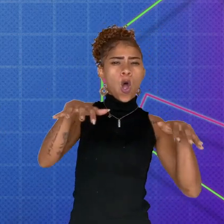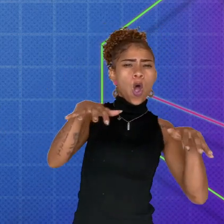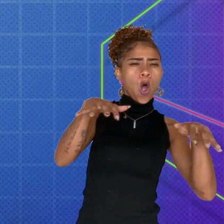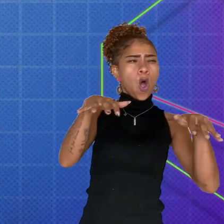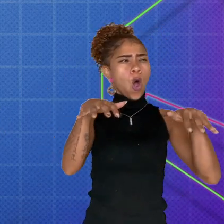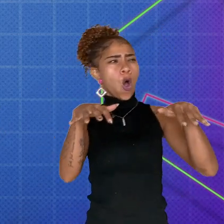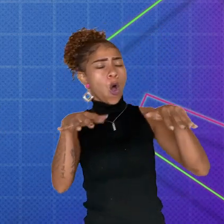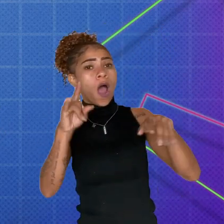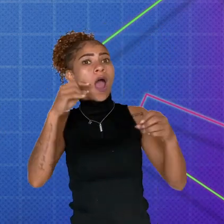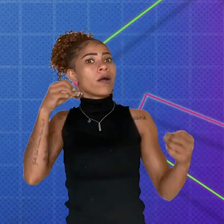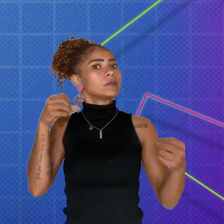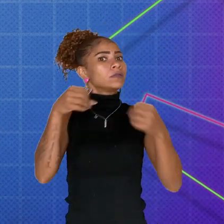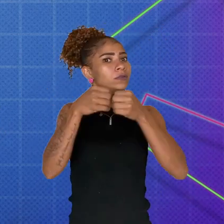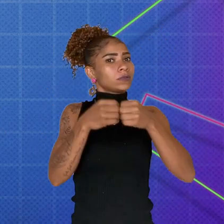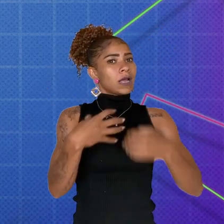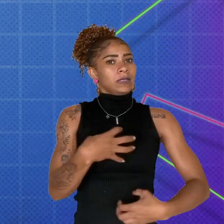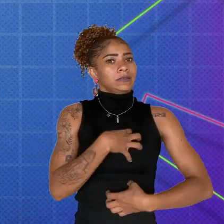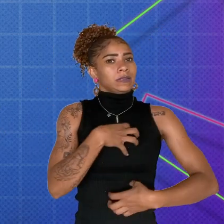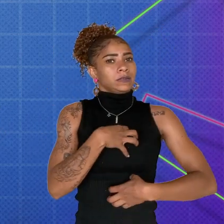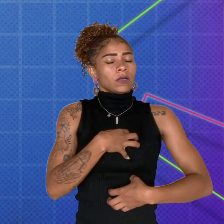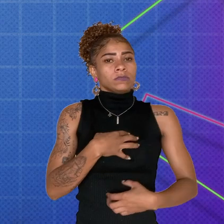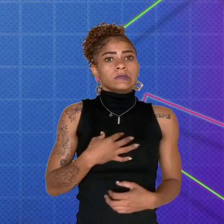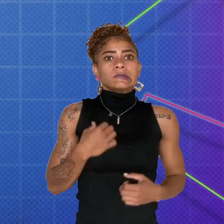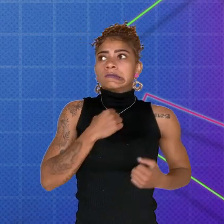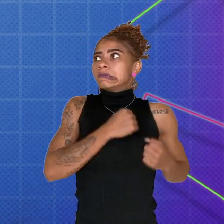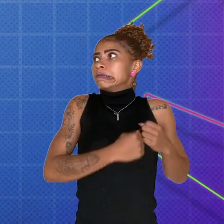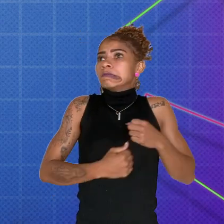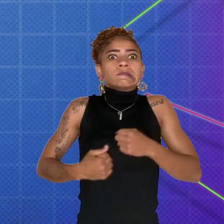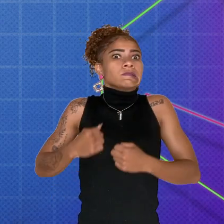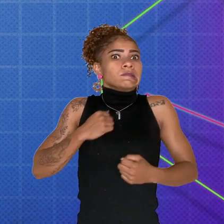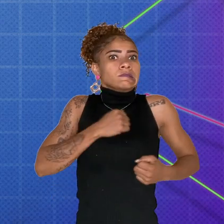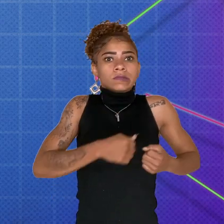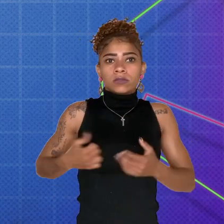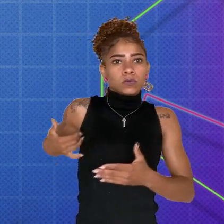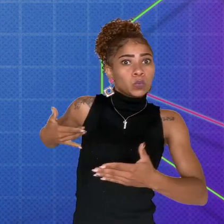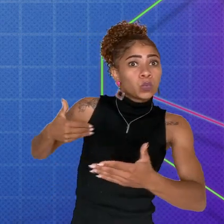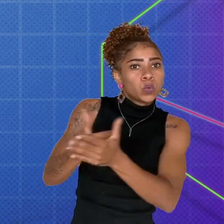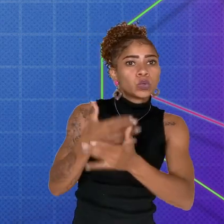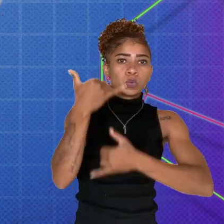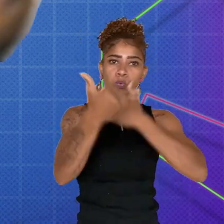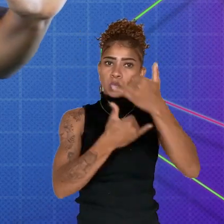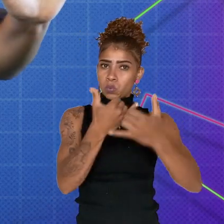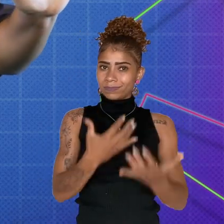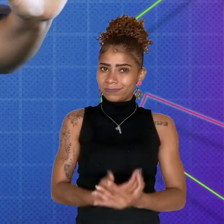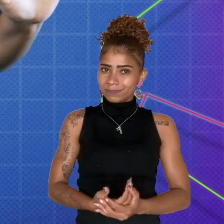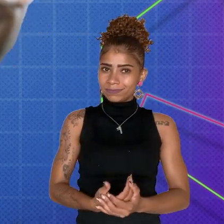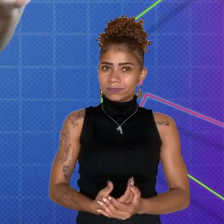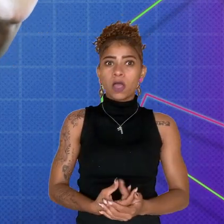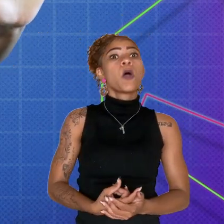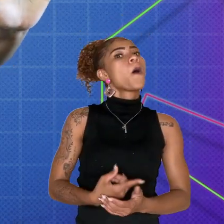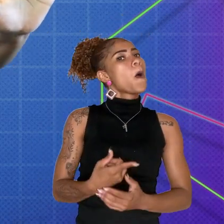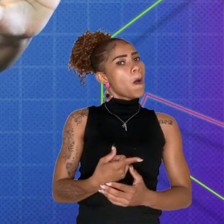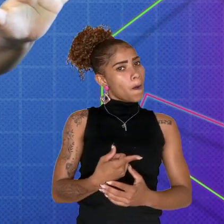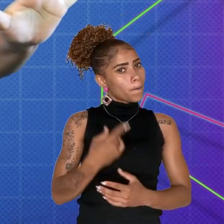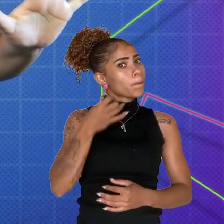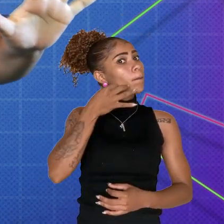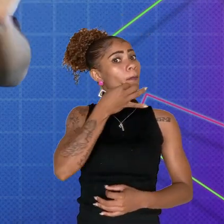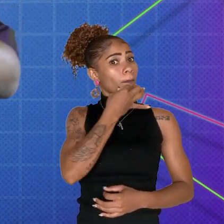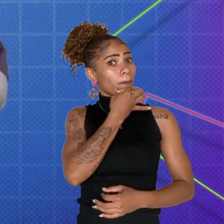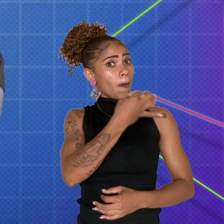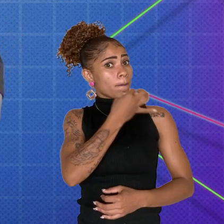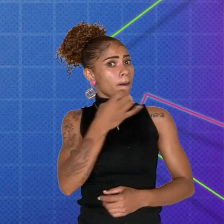área próxima. Isso pode ajudar a criar uma sensação de tensão e ansiedade ao longo do jogo. Barulho de